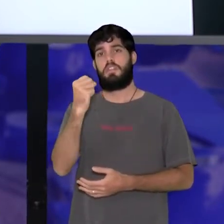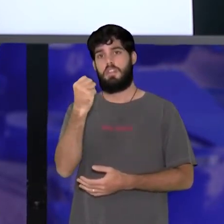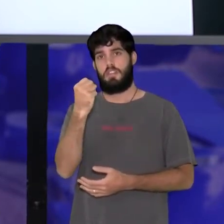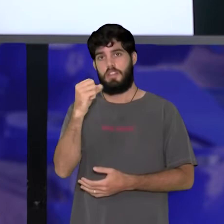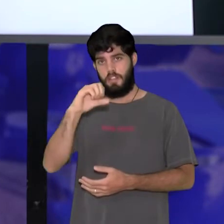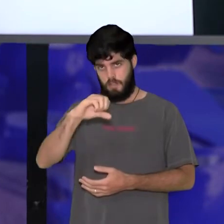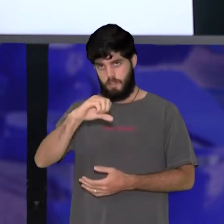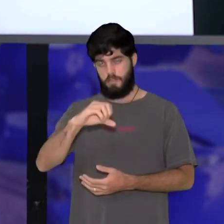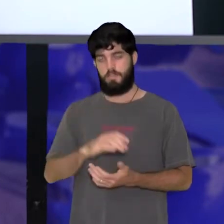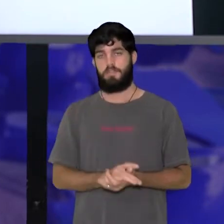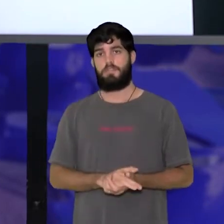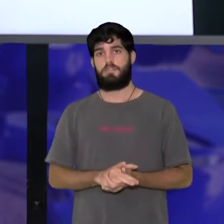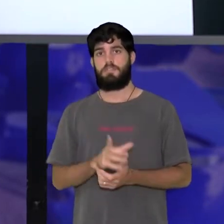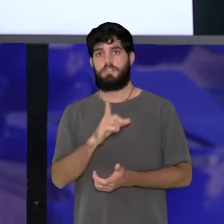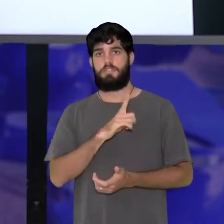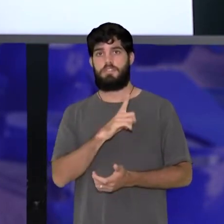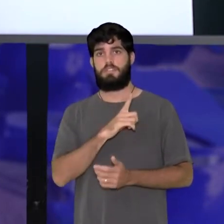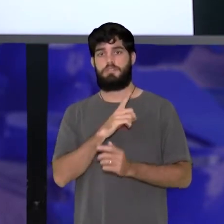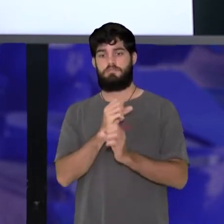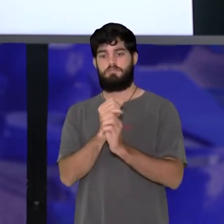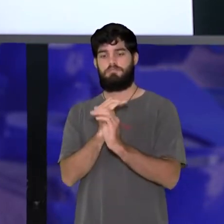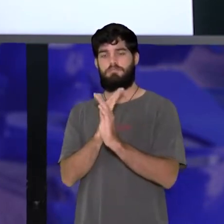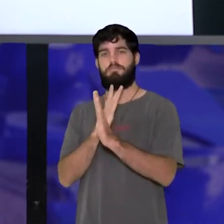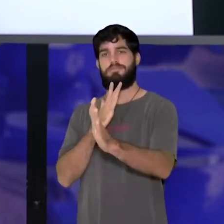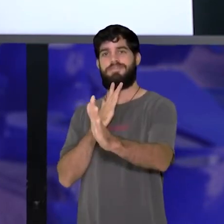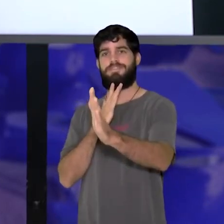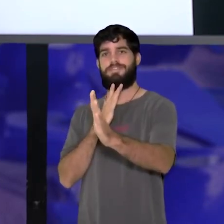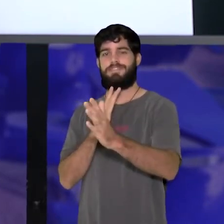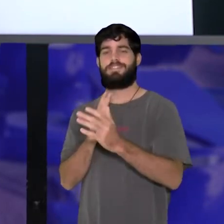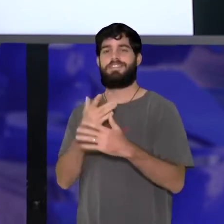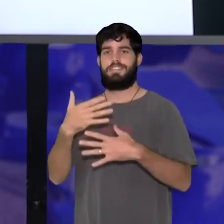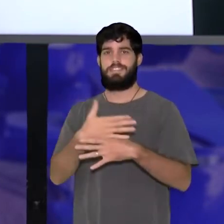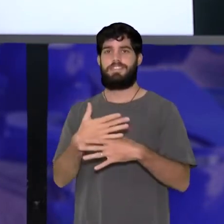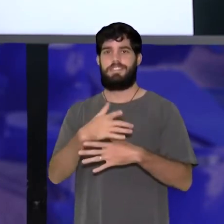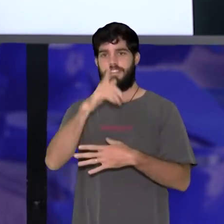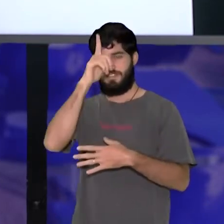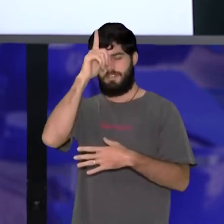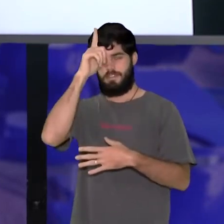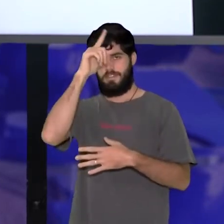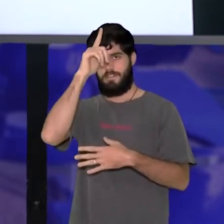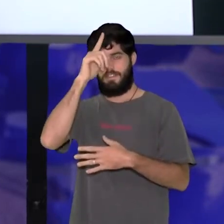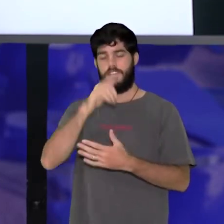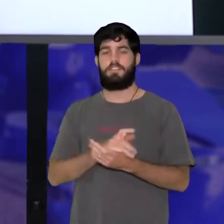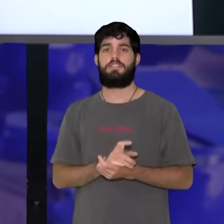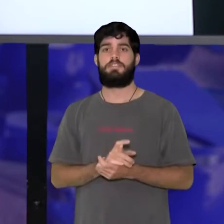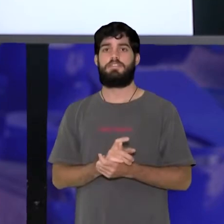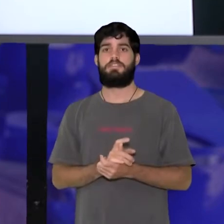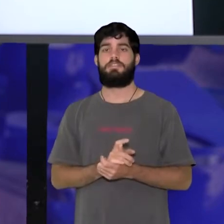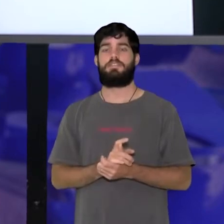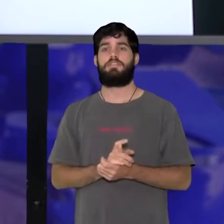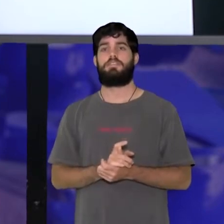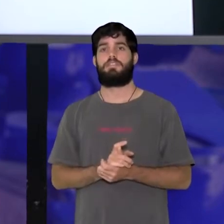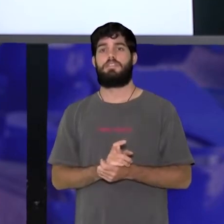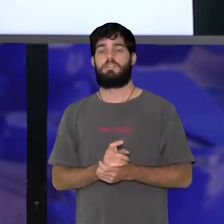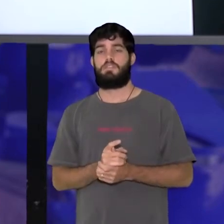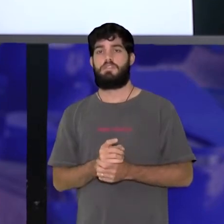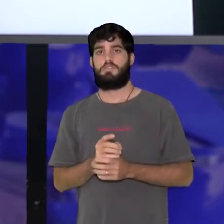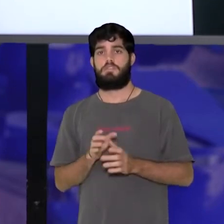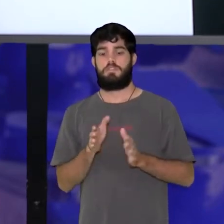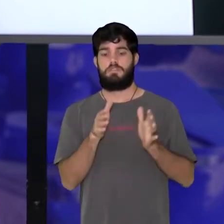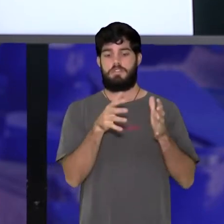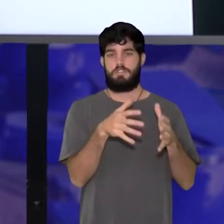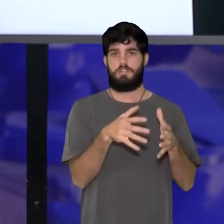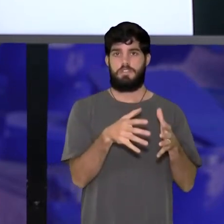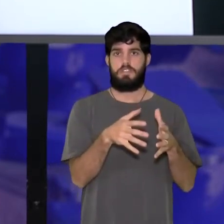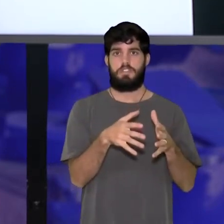existiu um muro na cidade de Berlim que a dividia em duas partes. Uma Berlim